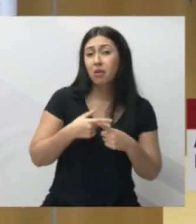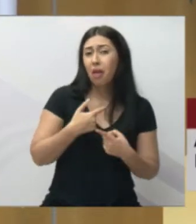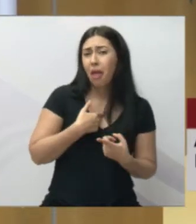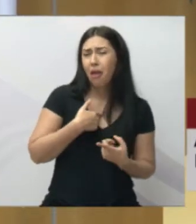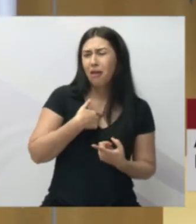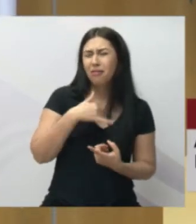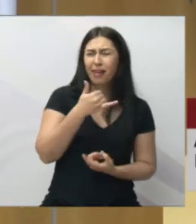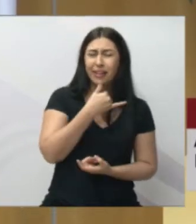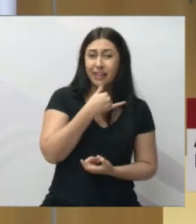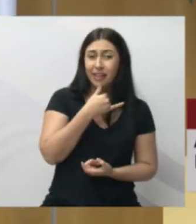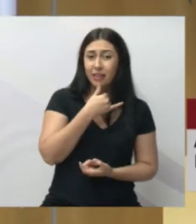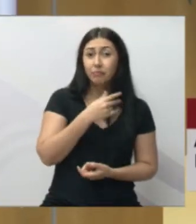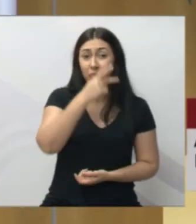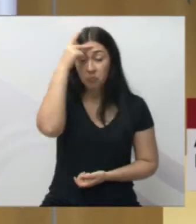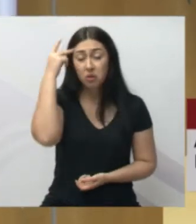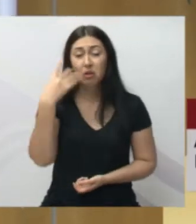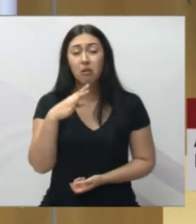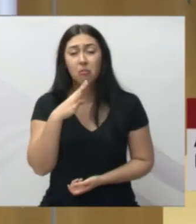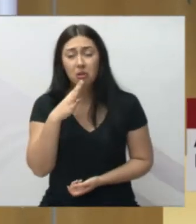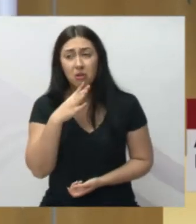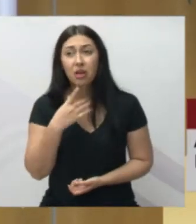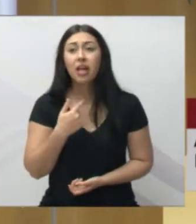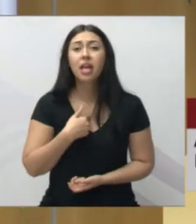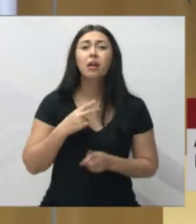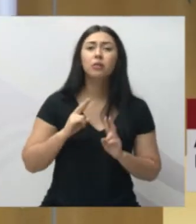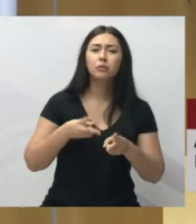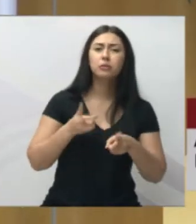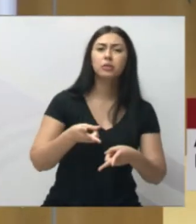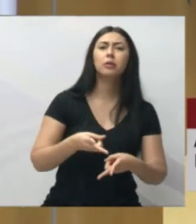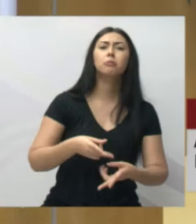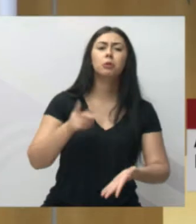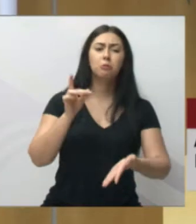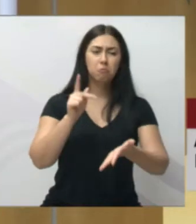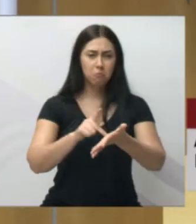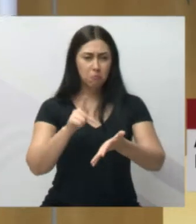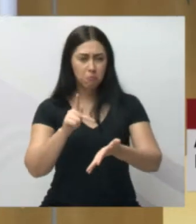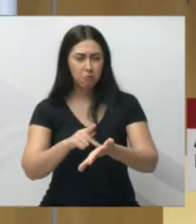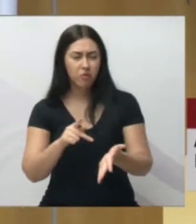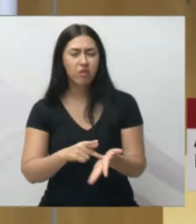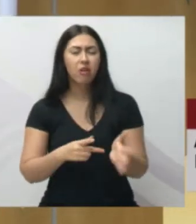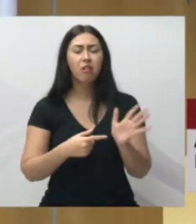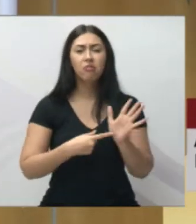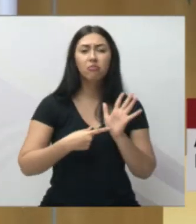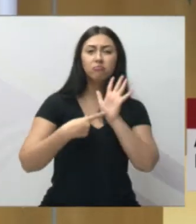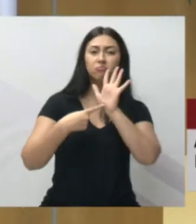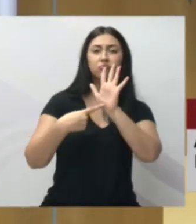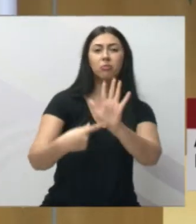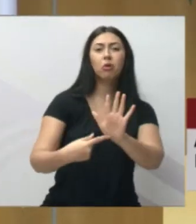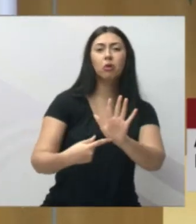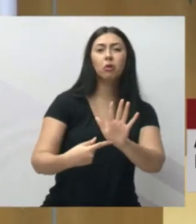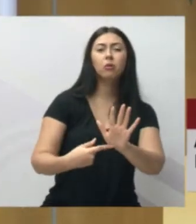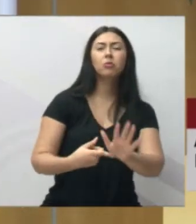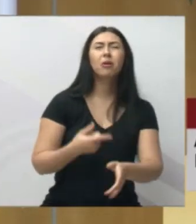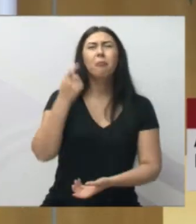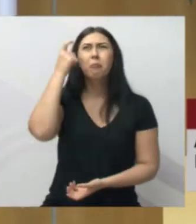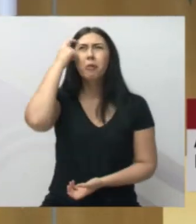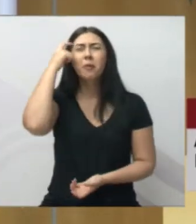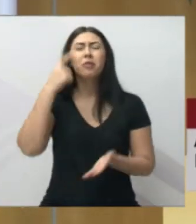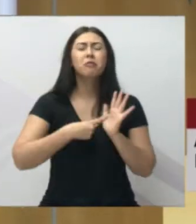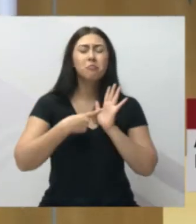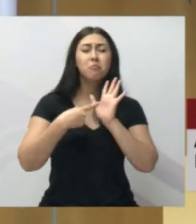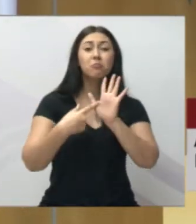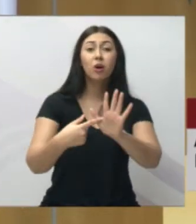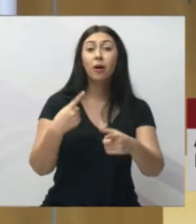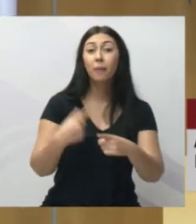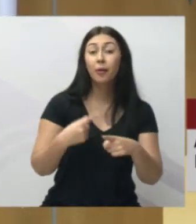me conhece sabe que eu uso sempre de francas palavras, sempre procuro dizer que penso, porque eu acho que a